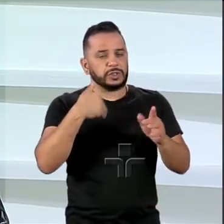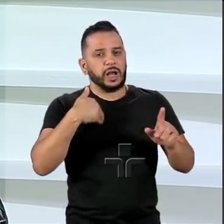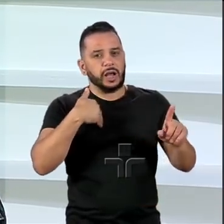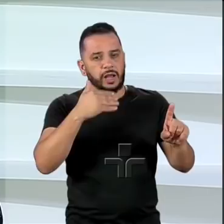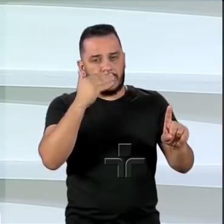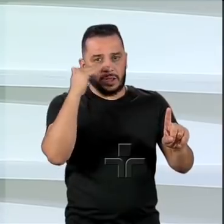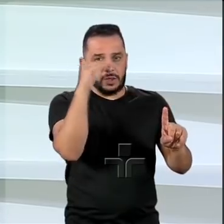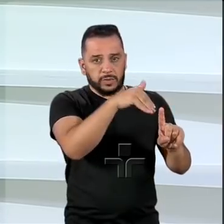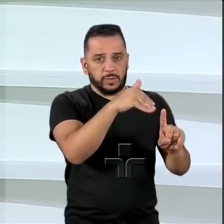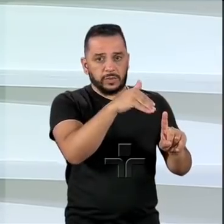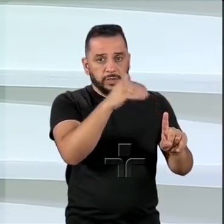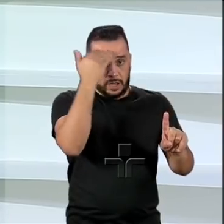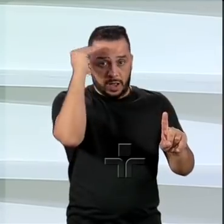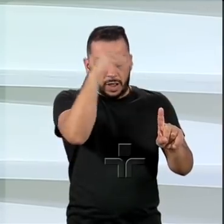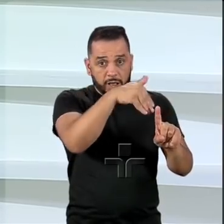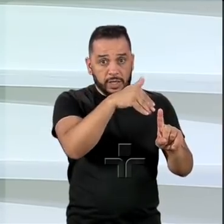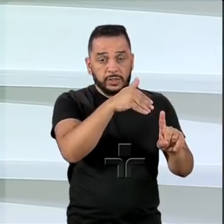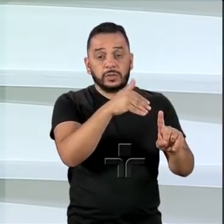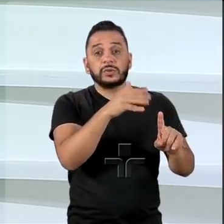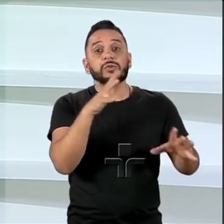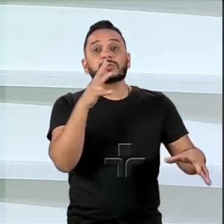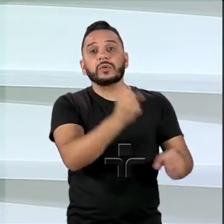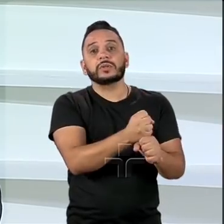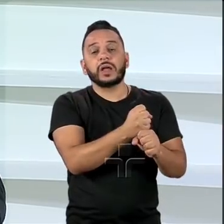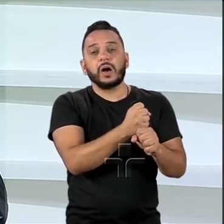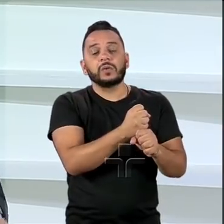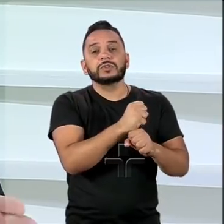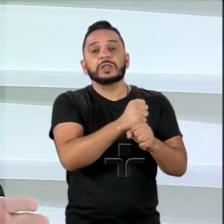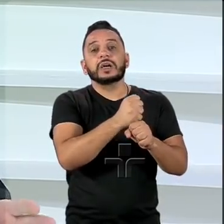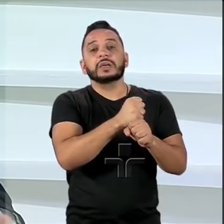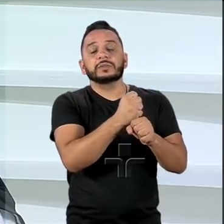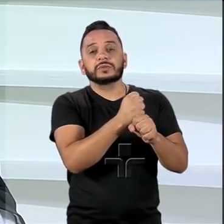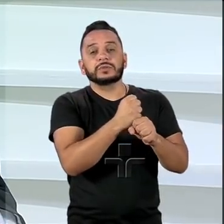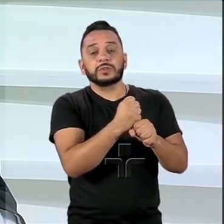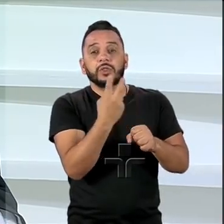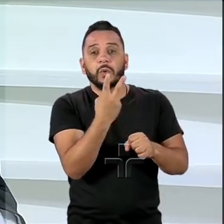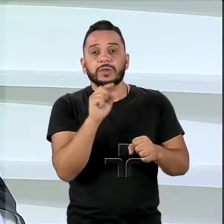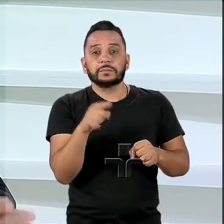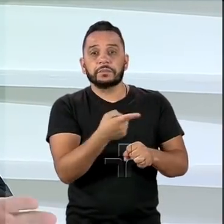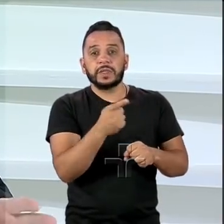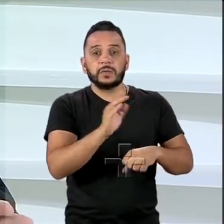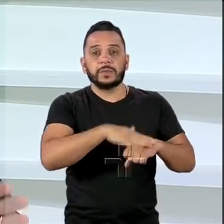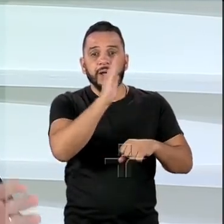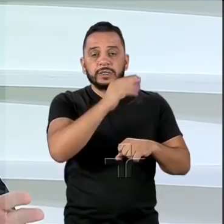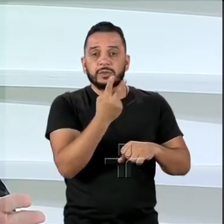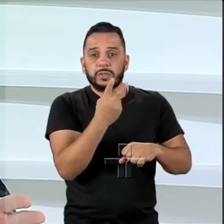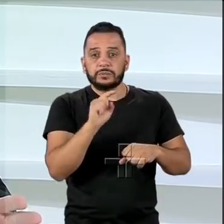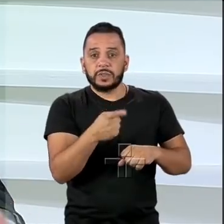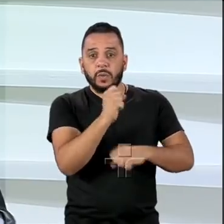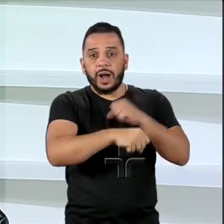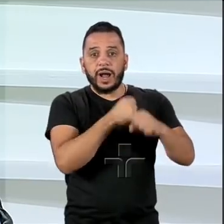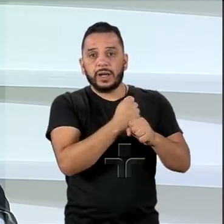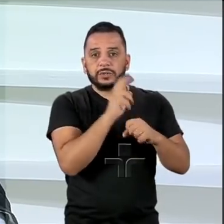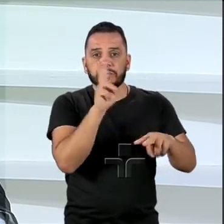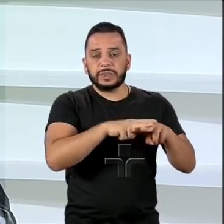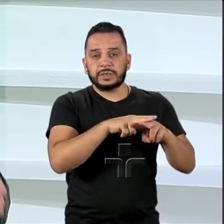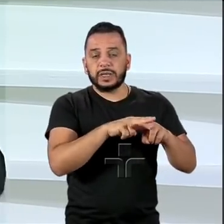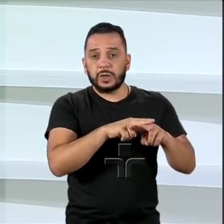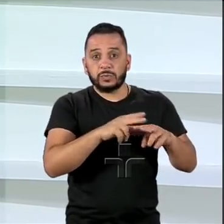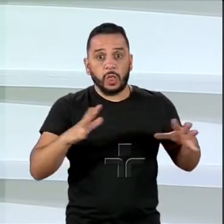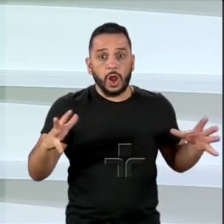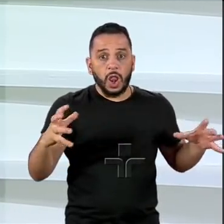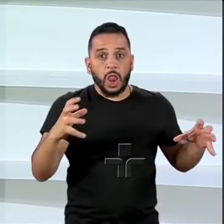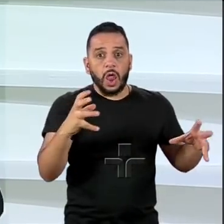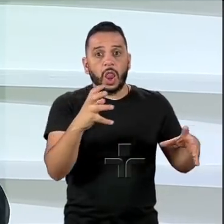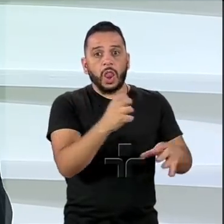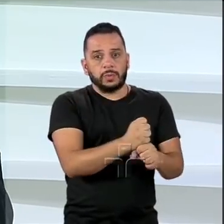2.000 anos de penas somadas, não é? Então, nós estamos diante de uma inédita e grande operação de combate à corrupção